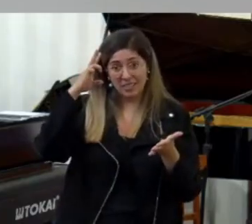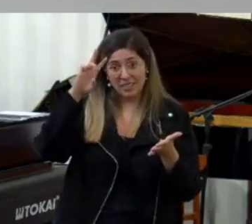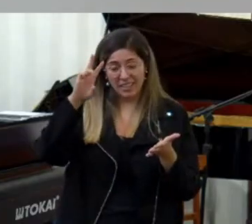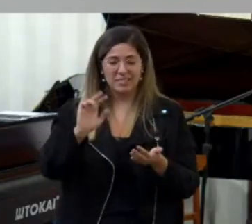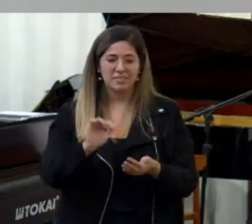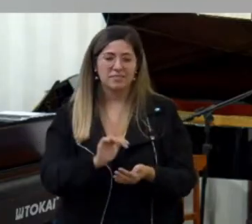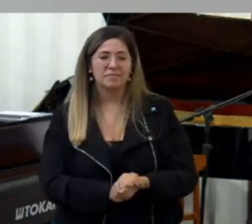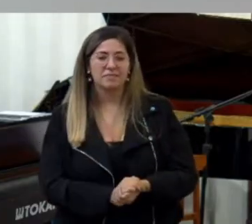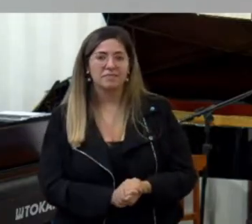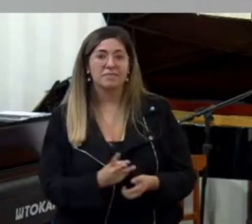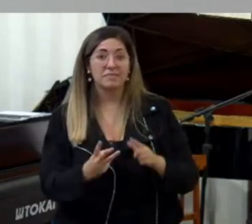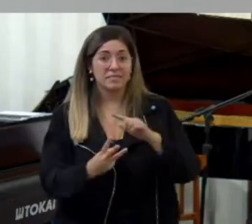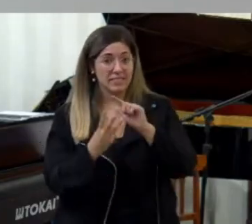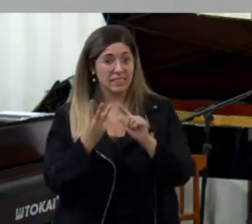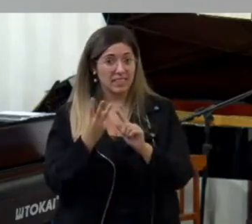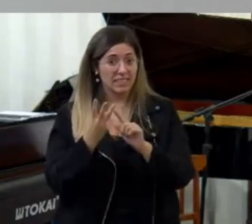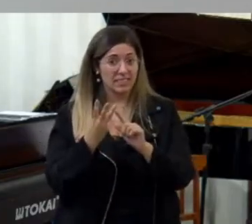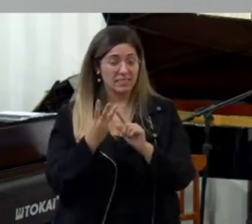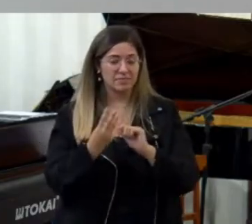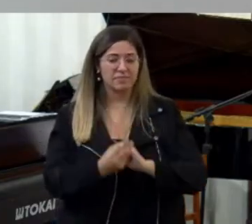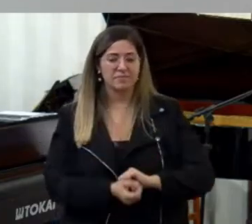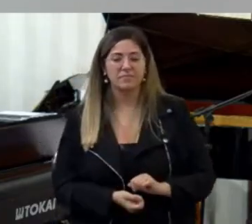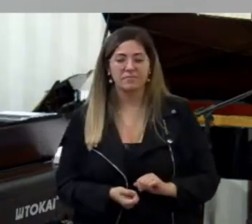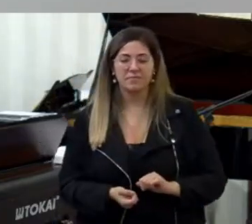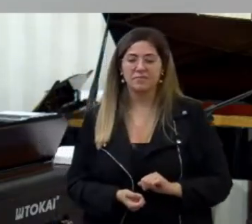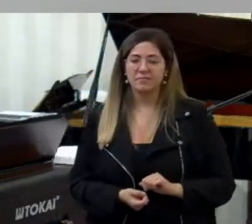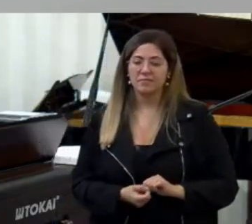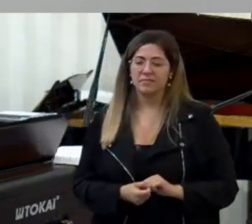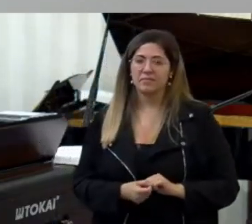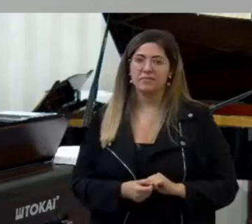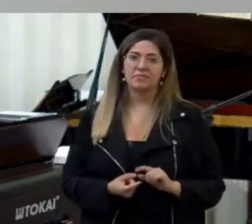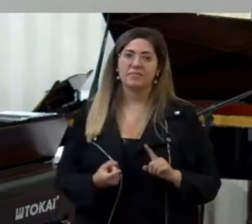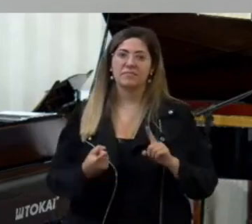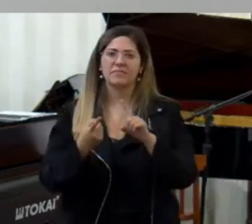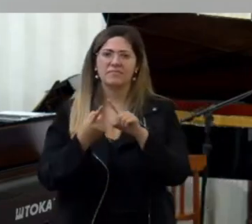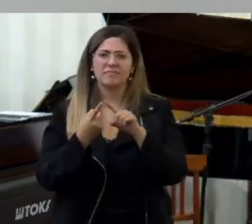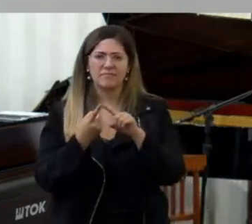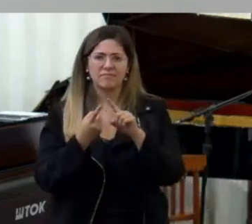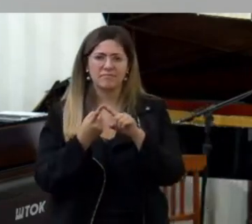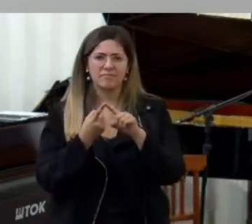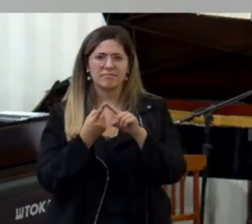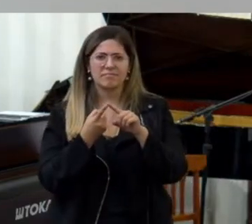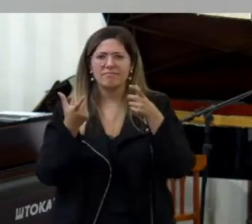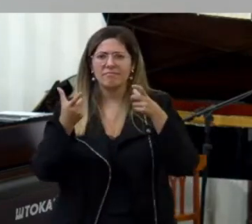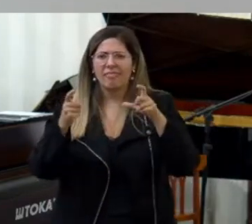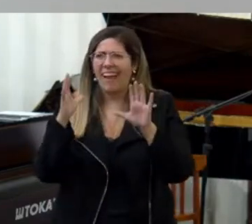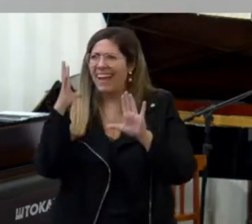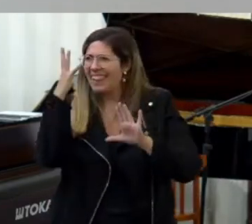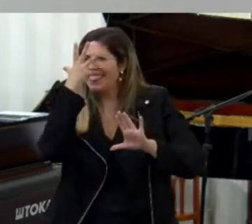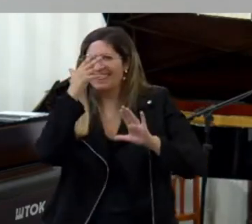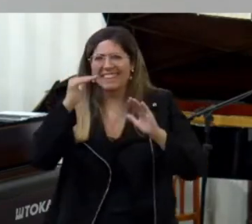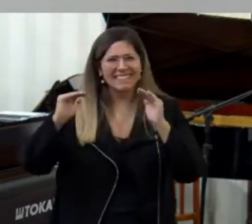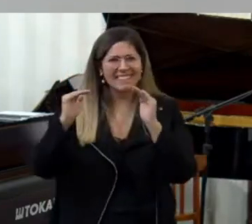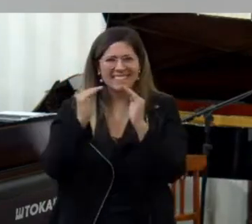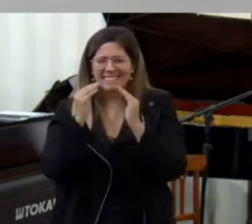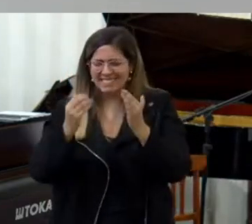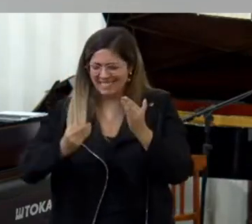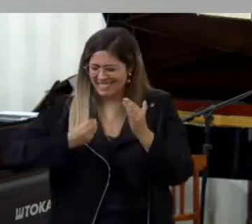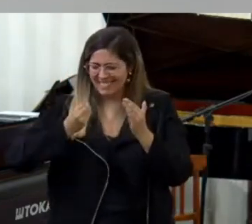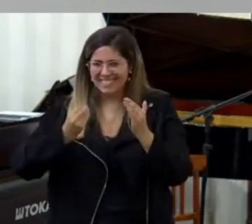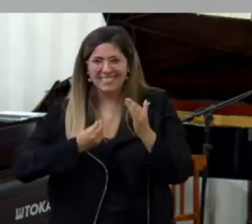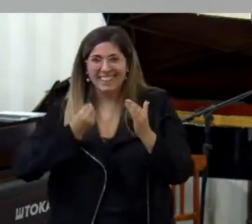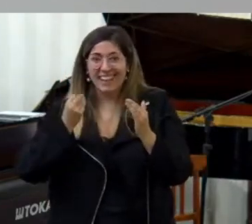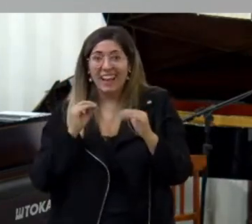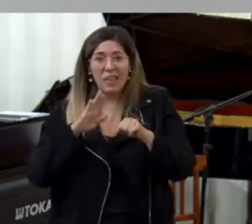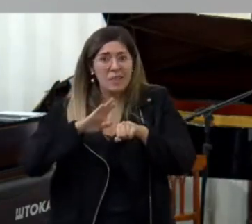meus queridos sobre 3 coisas, as crianças inclusive. Crianças, lá naquele lugar lindo e maravilhoso de se viver, esse lugar